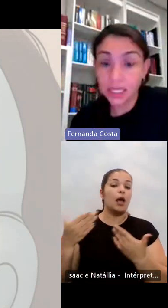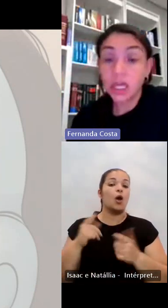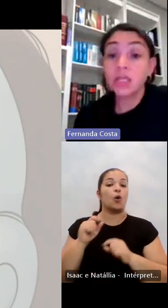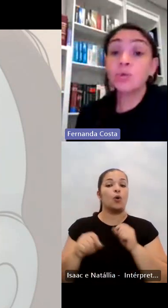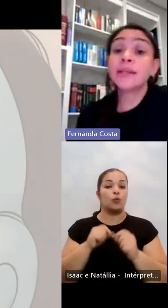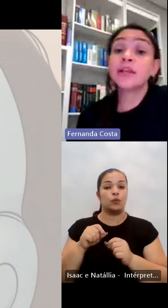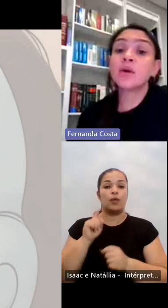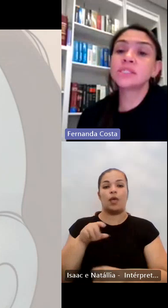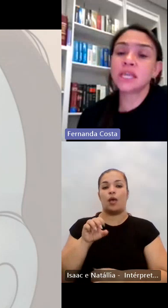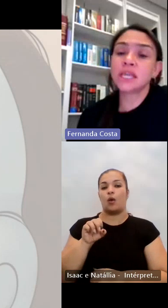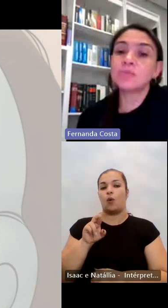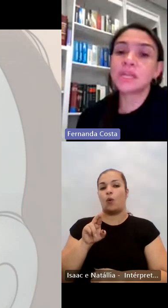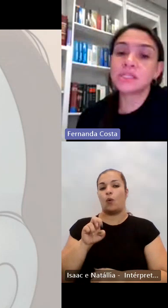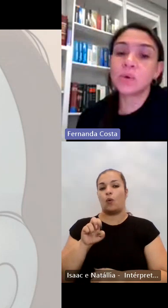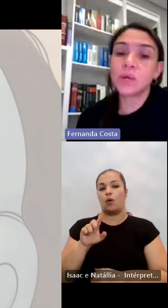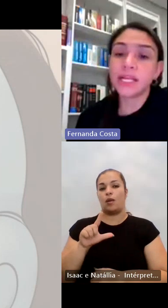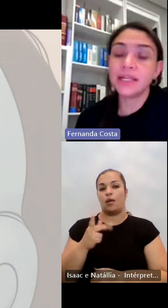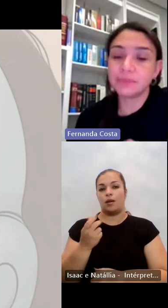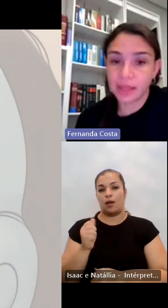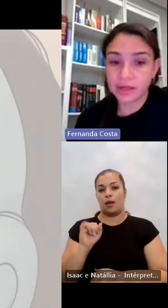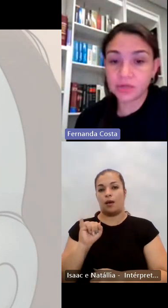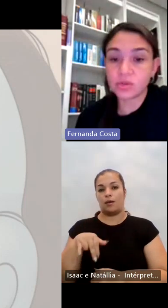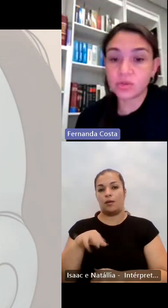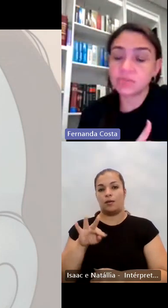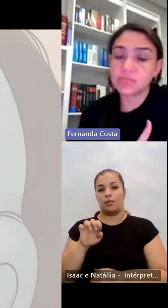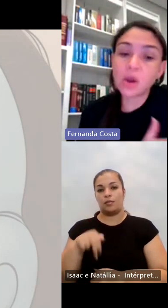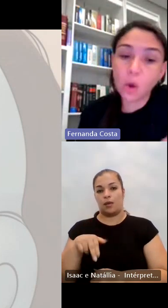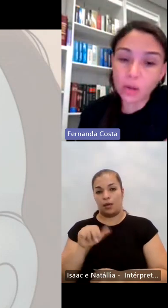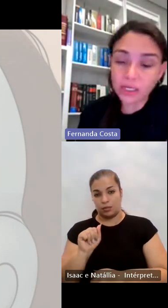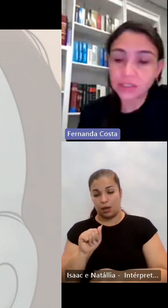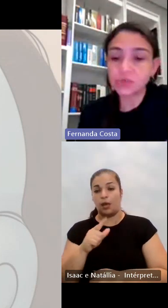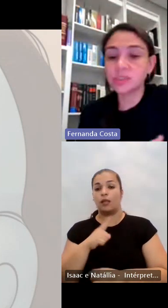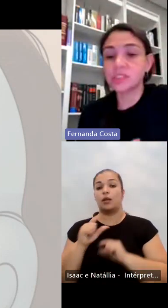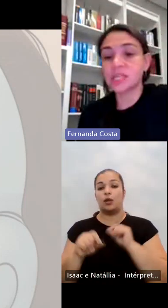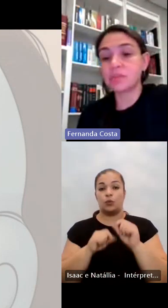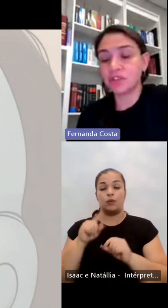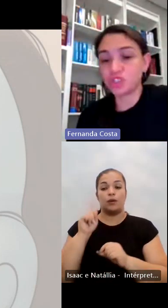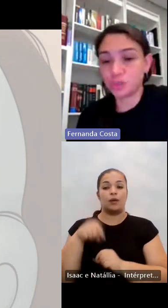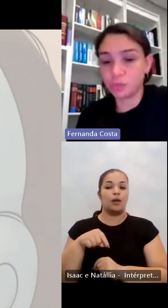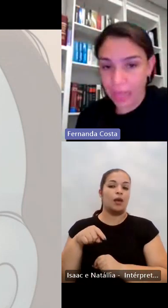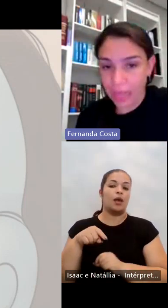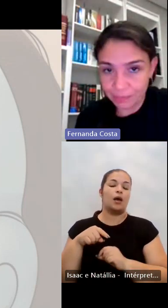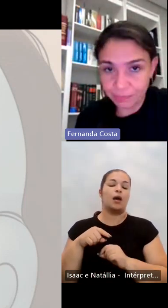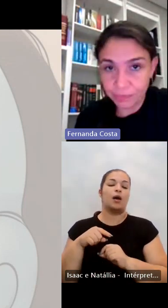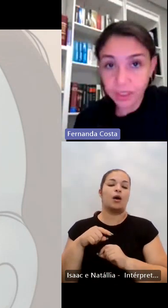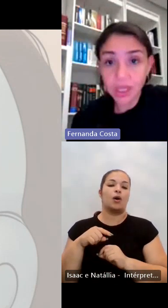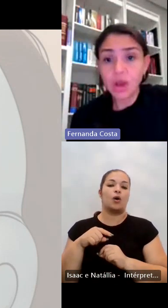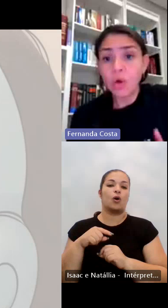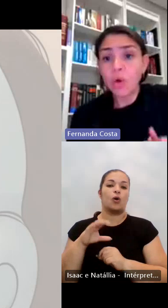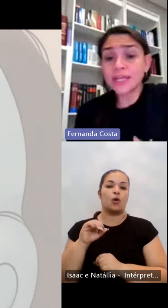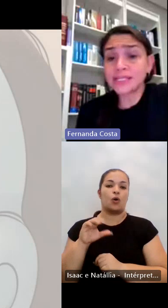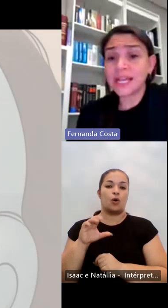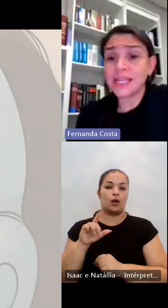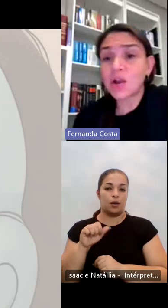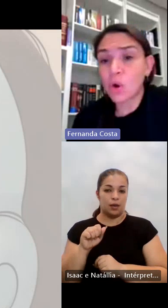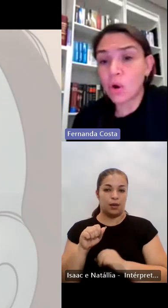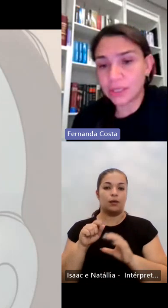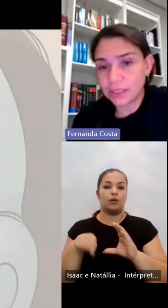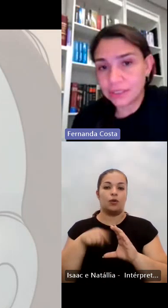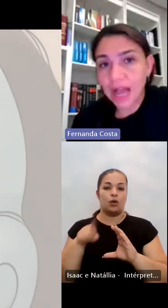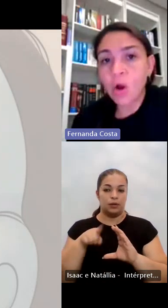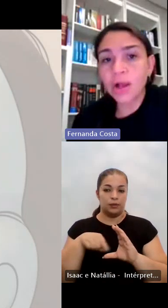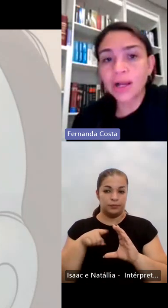interna. E o que nós temos nessa orelha interna? Nós temos a cóclea e o sistema vestibular. O que seria